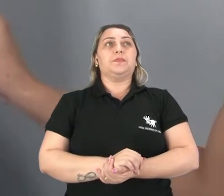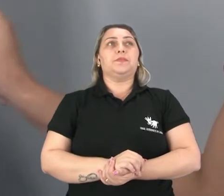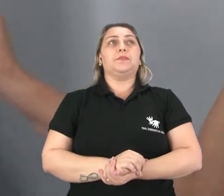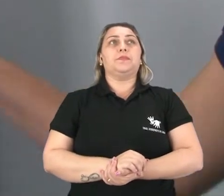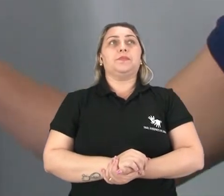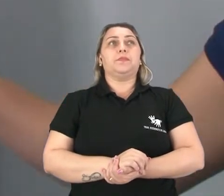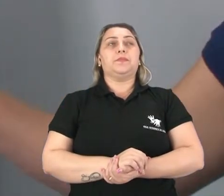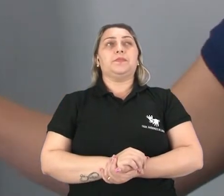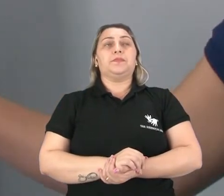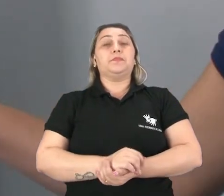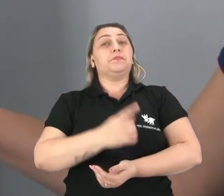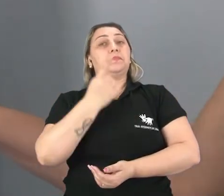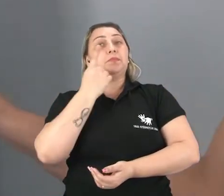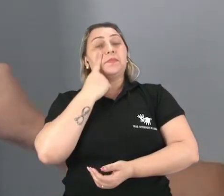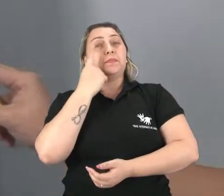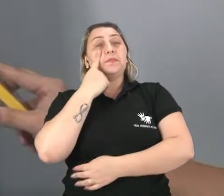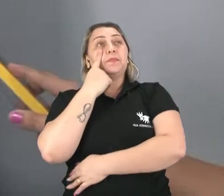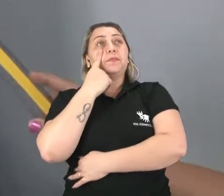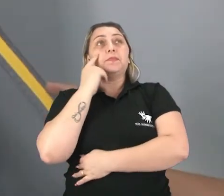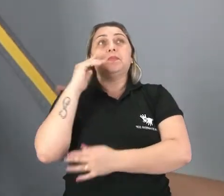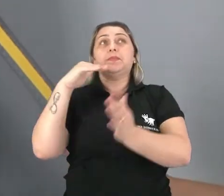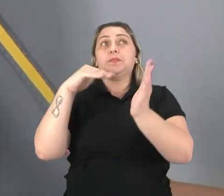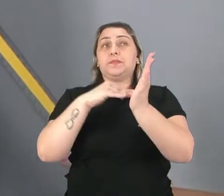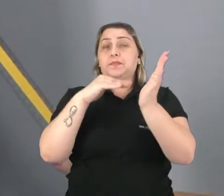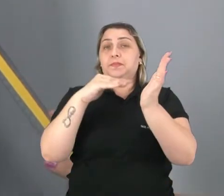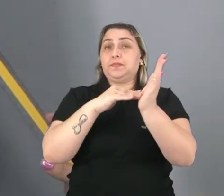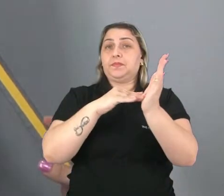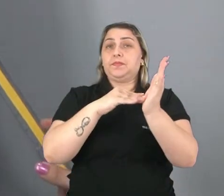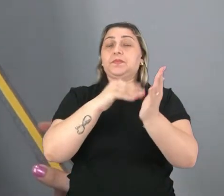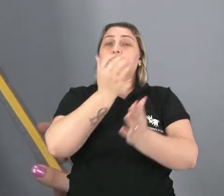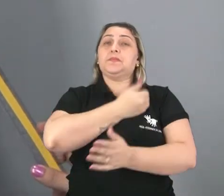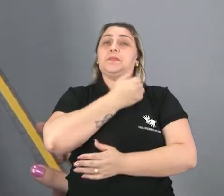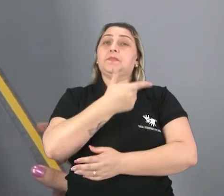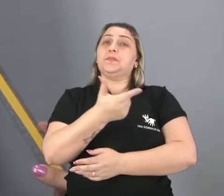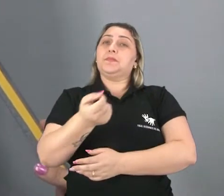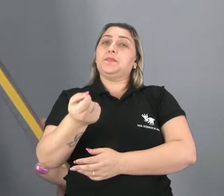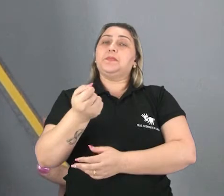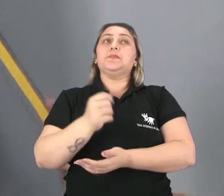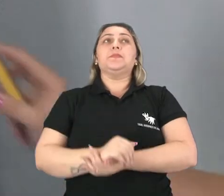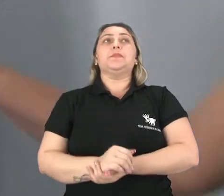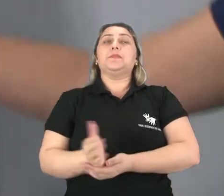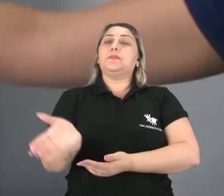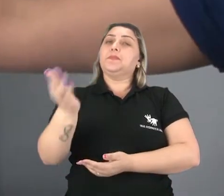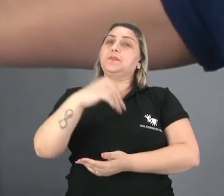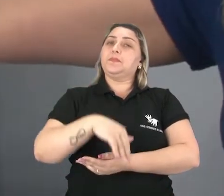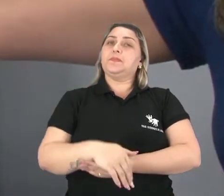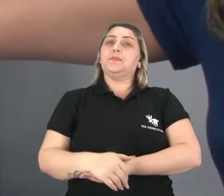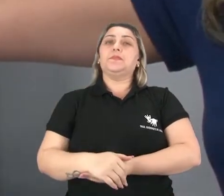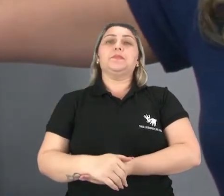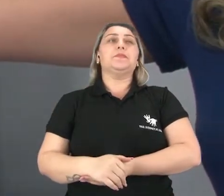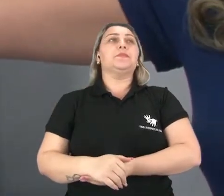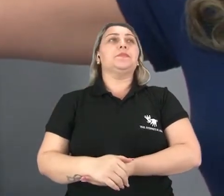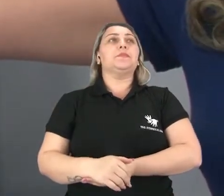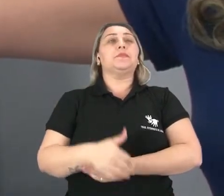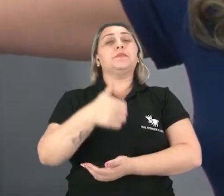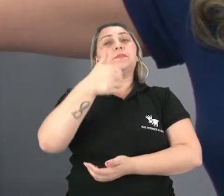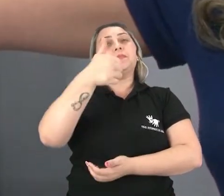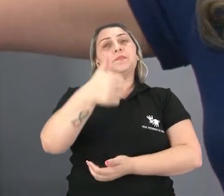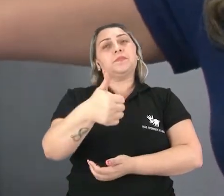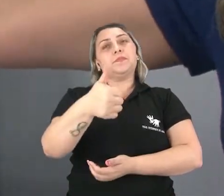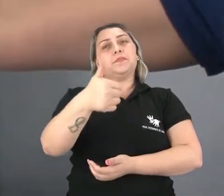Vamos lá. Vamos contar até a sequência numérica de número 20. Vamos lá? Conta comigo aí de